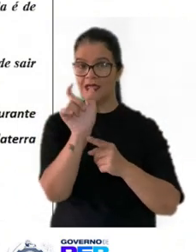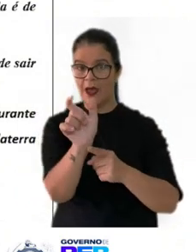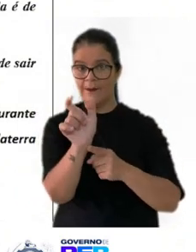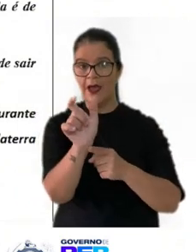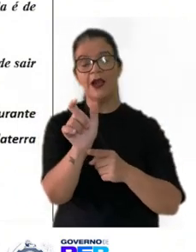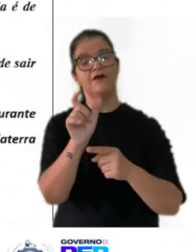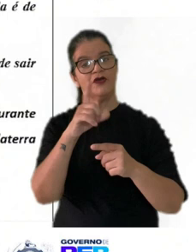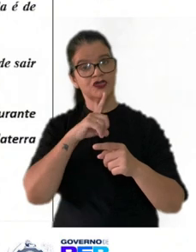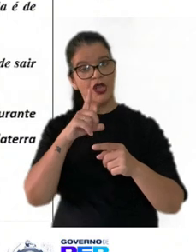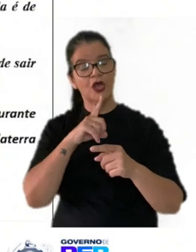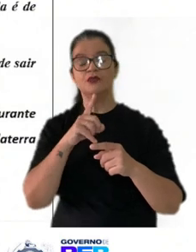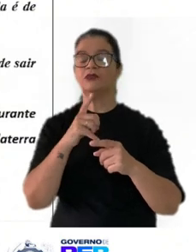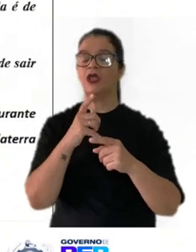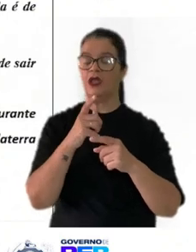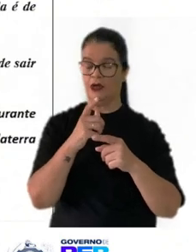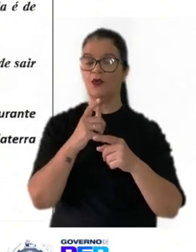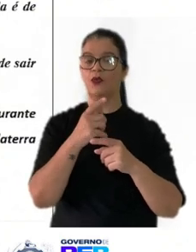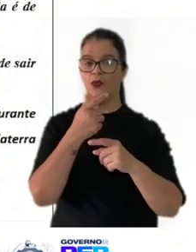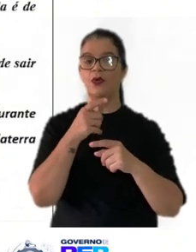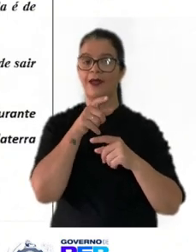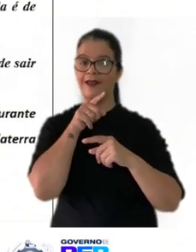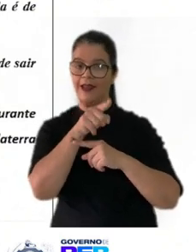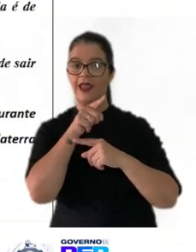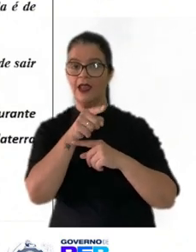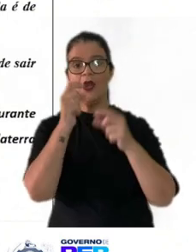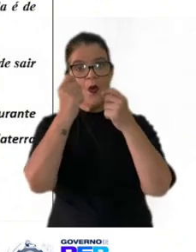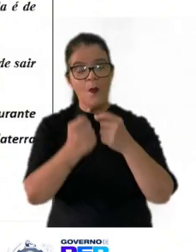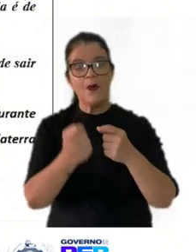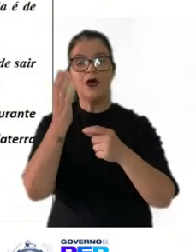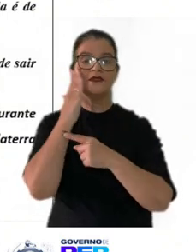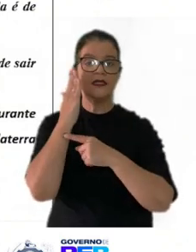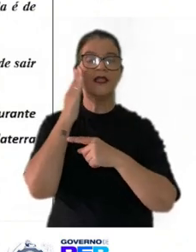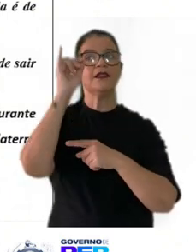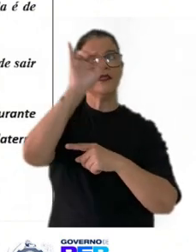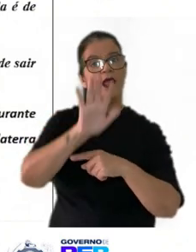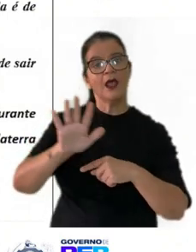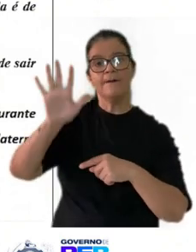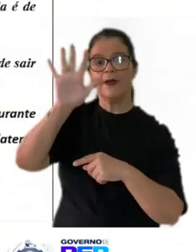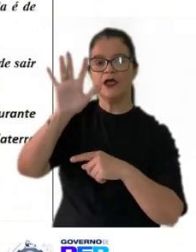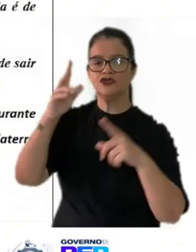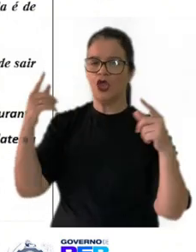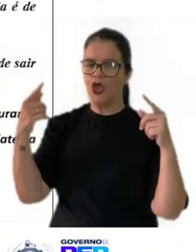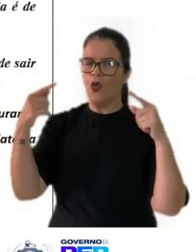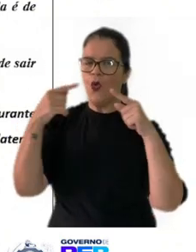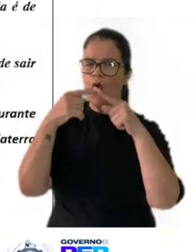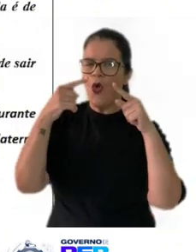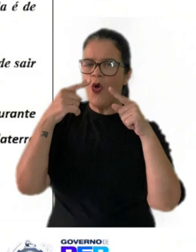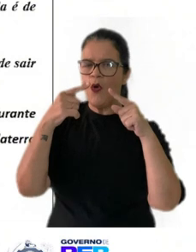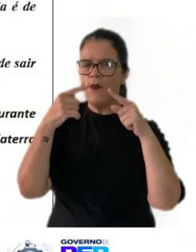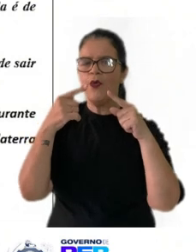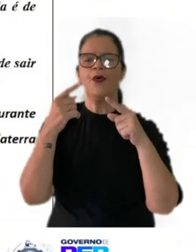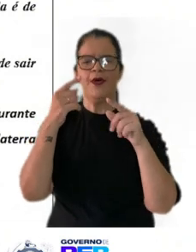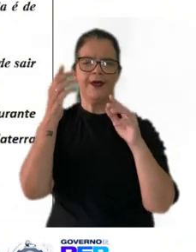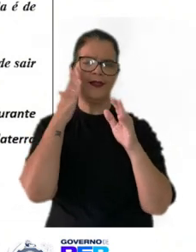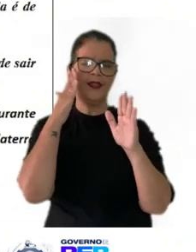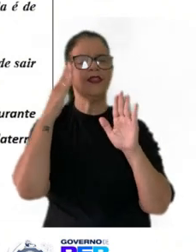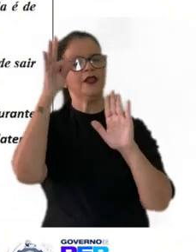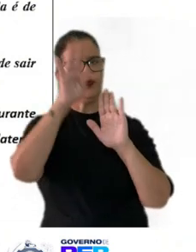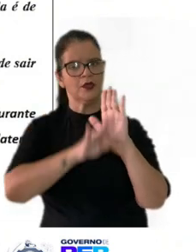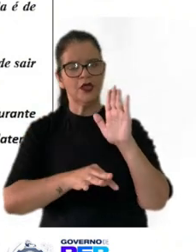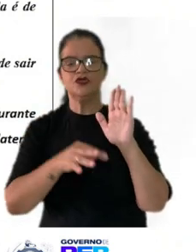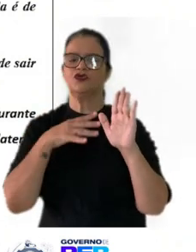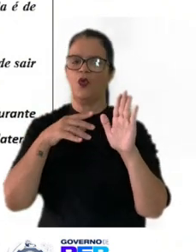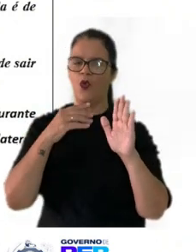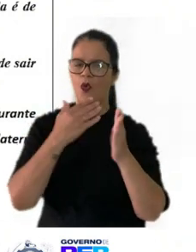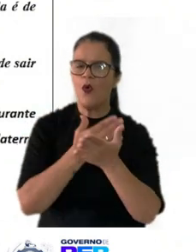nessa fala dele eu posso fazer a leitura da imagem como uma forma de interpretar esse texto tentar já começar a construir esse